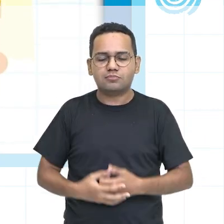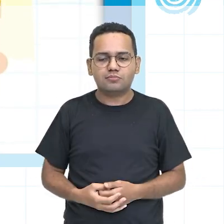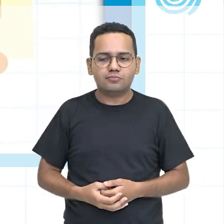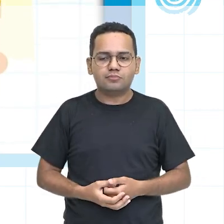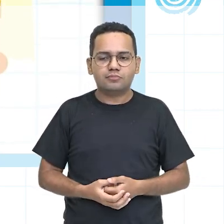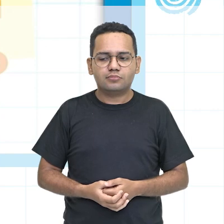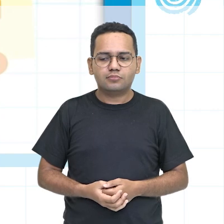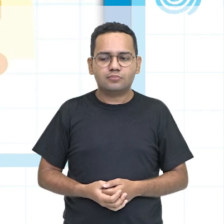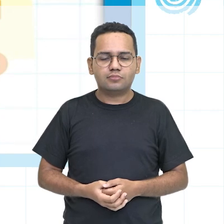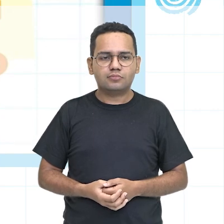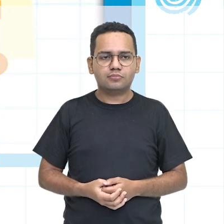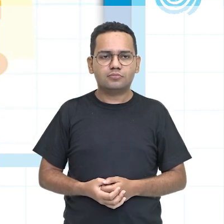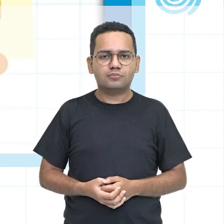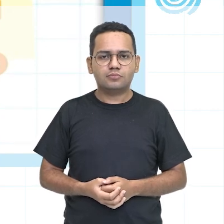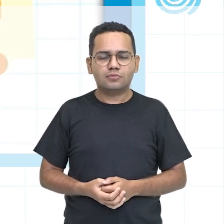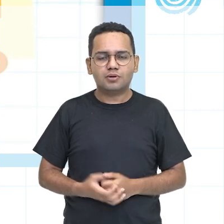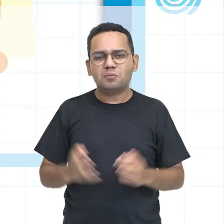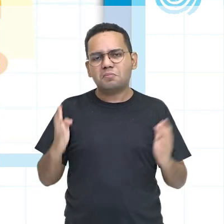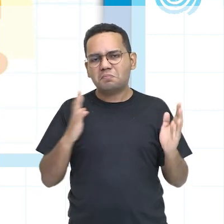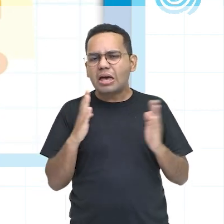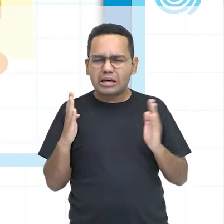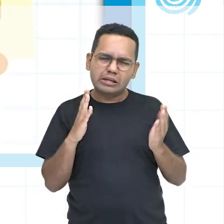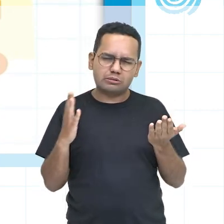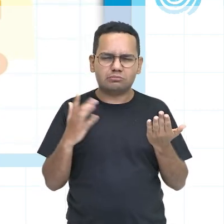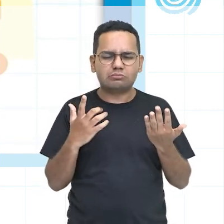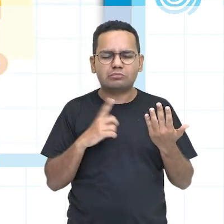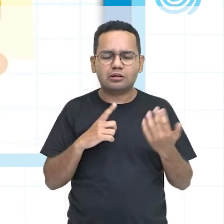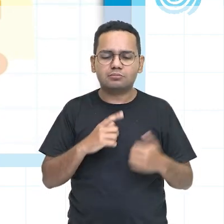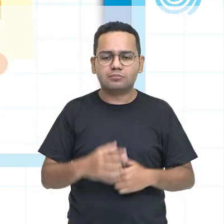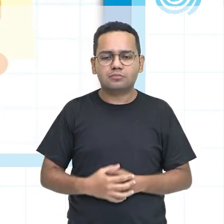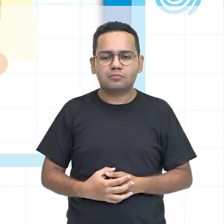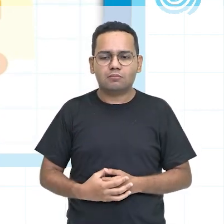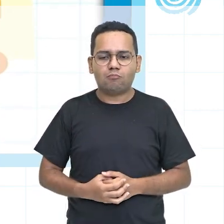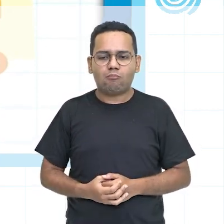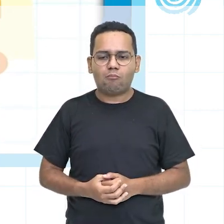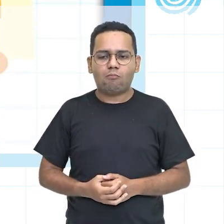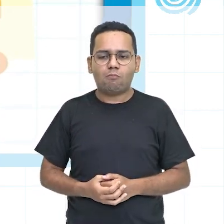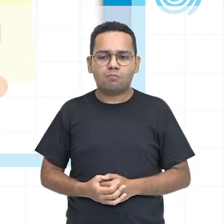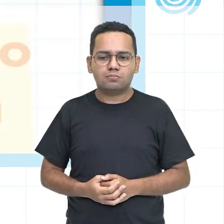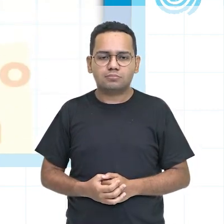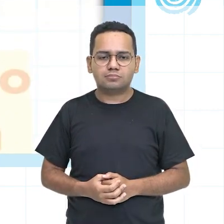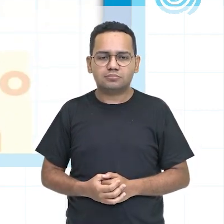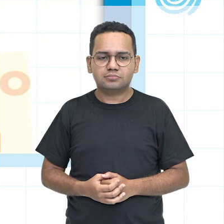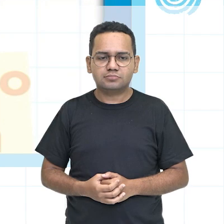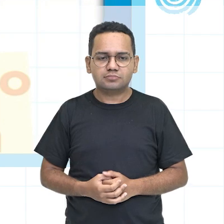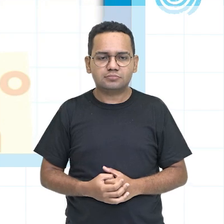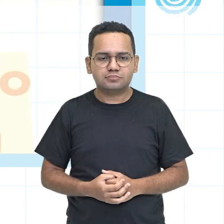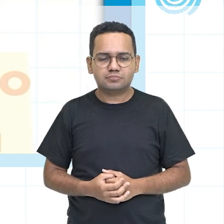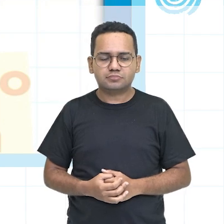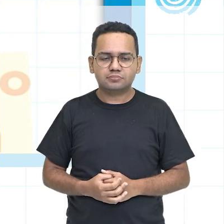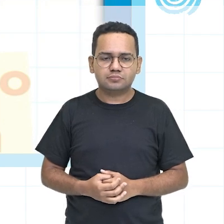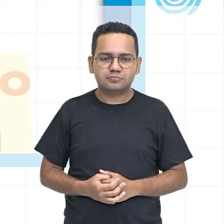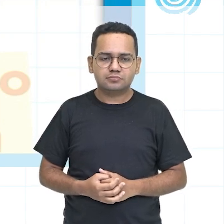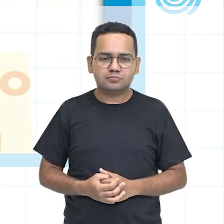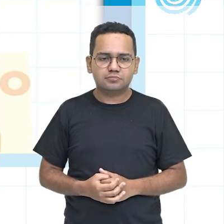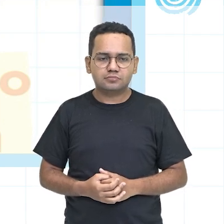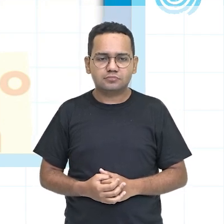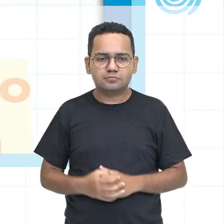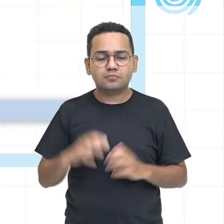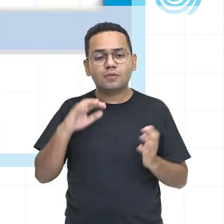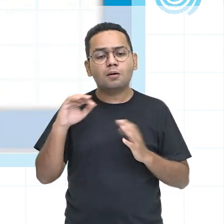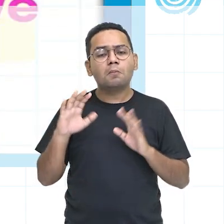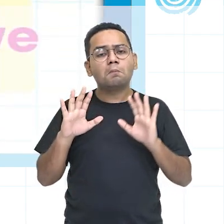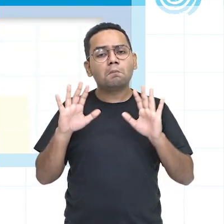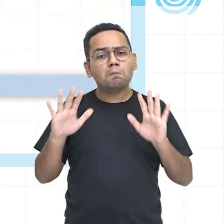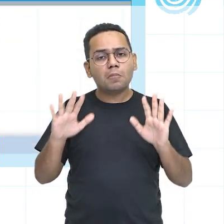está indicando quando a ação está ocorrendo, tá certo? Pois bem, então nesse texto,